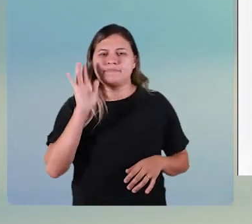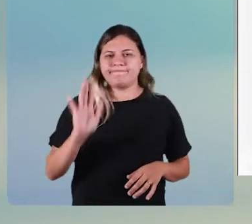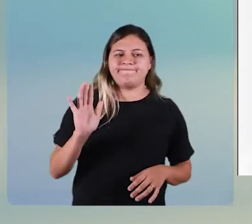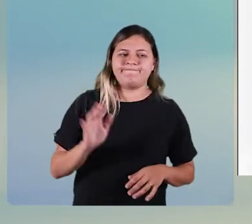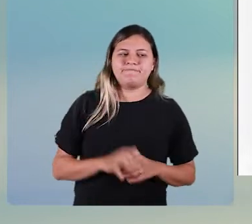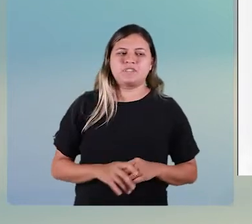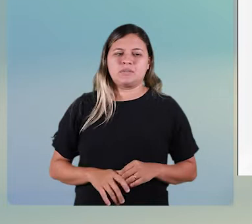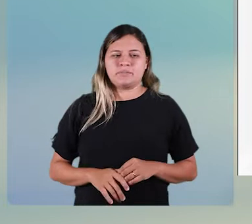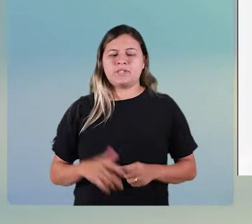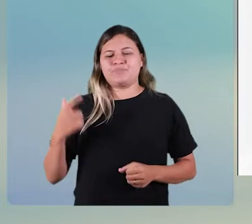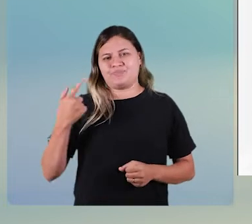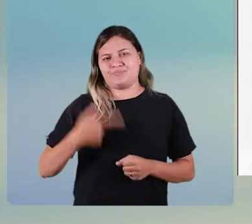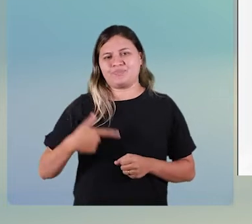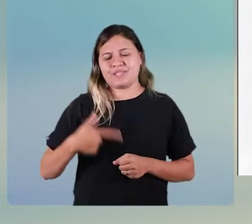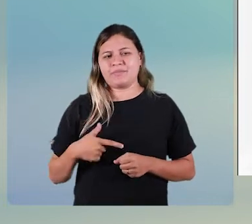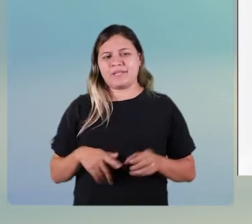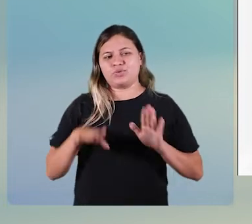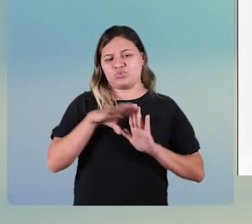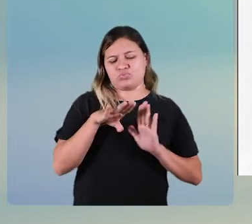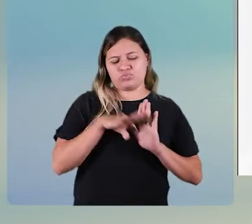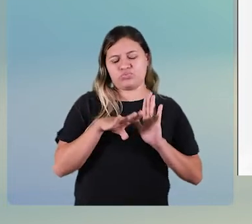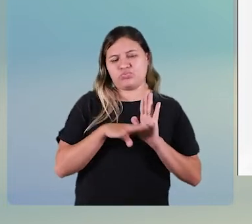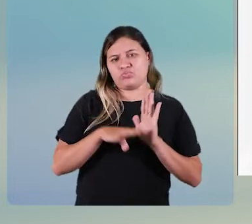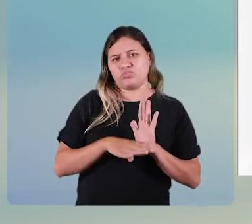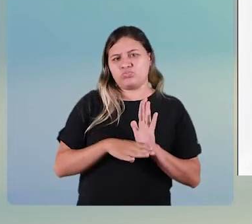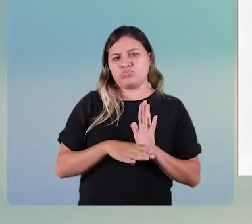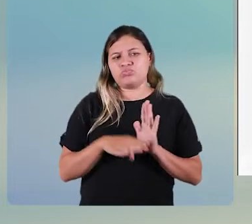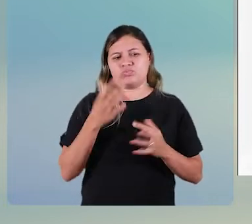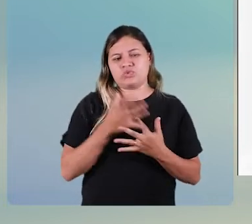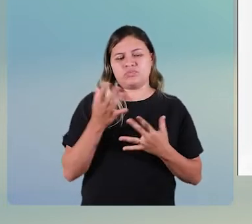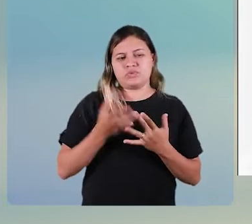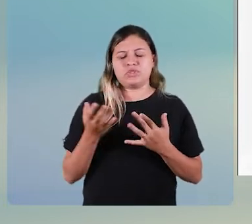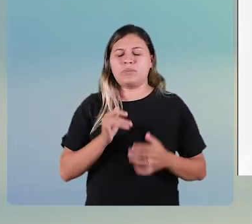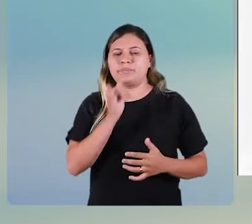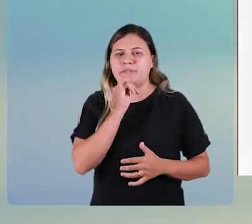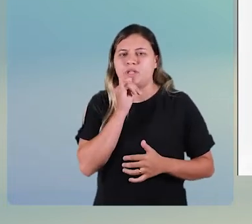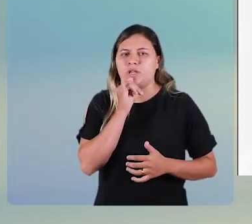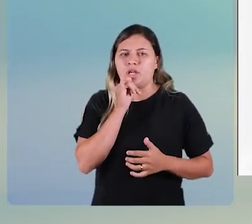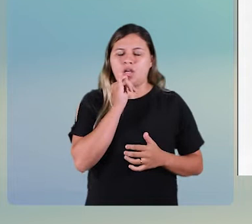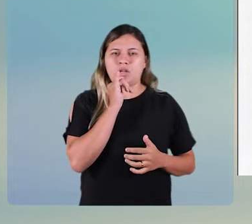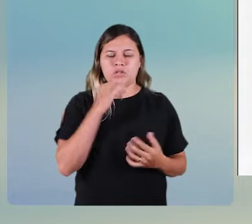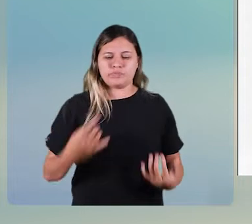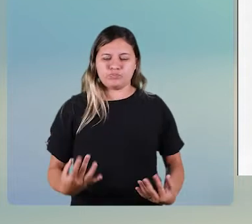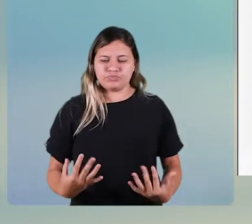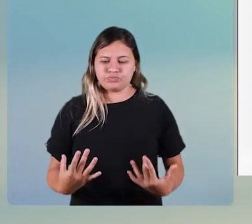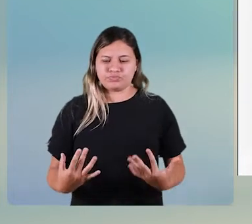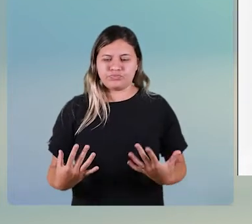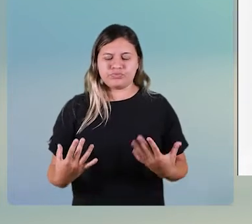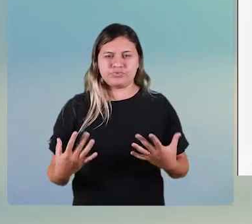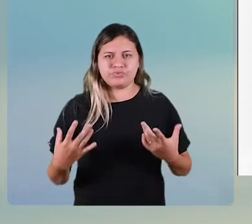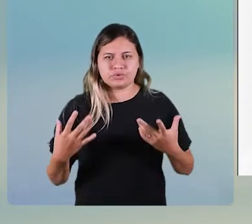a utilização dos seus derivados, né, causam também poluição ambiental. Por exemplo, a queima de combustíveis, né,